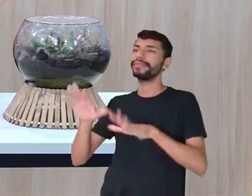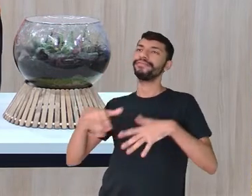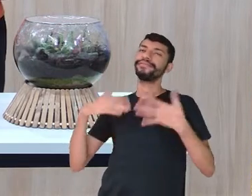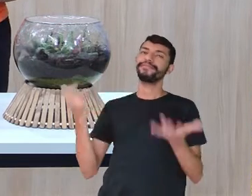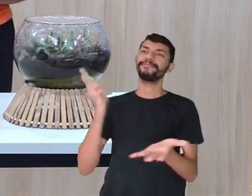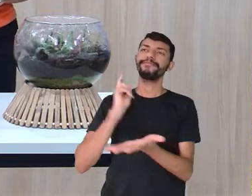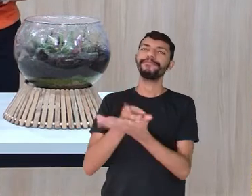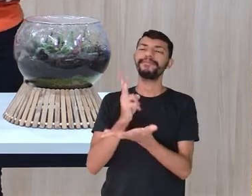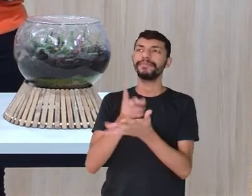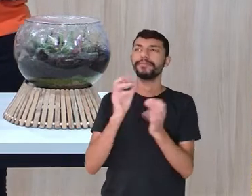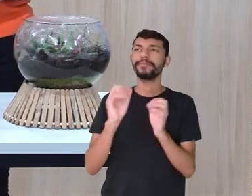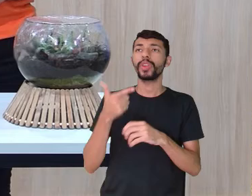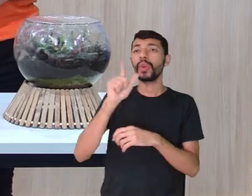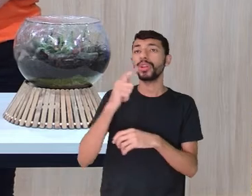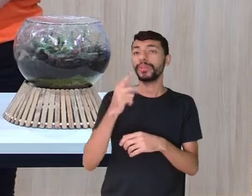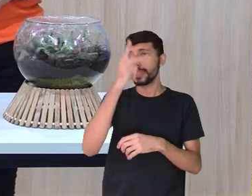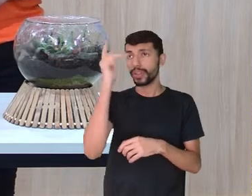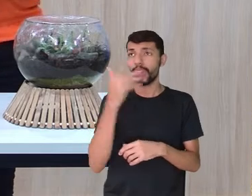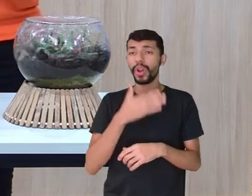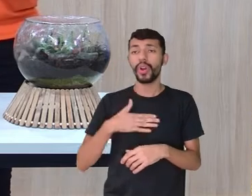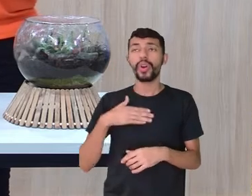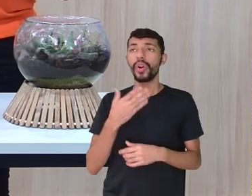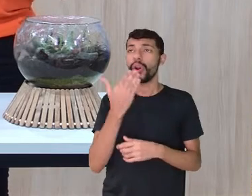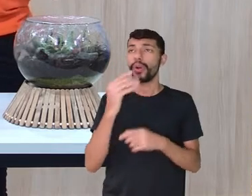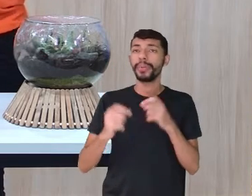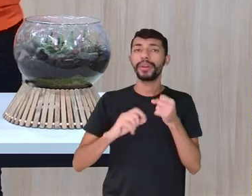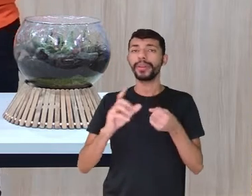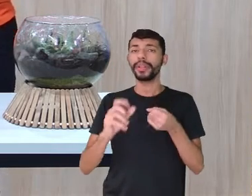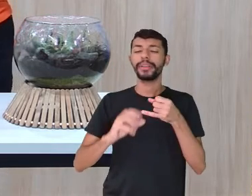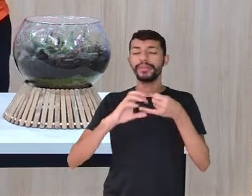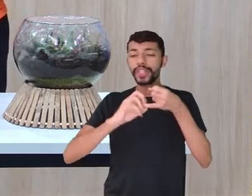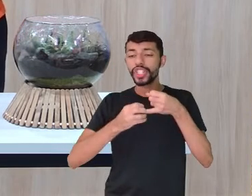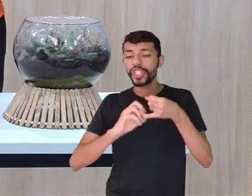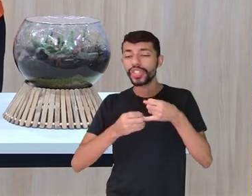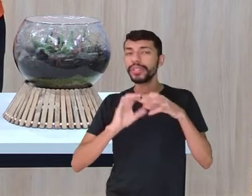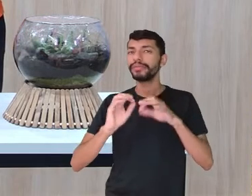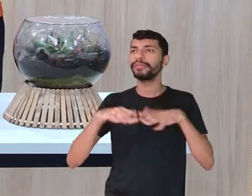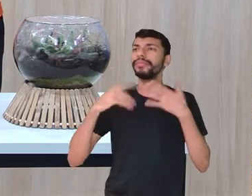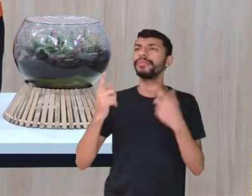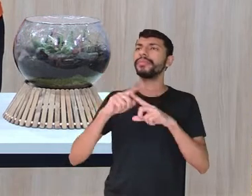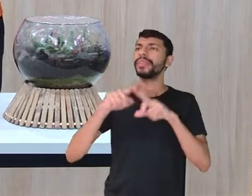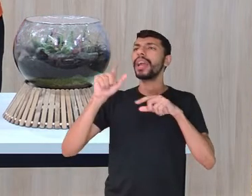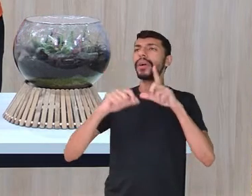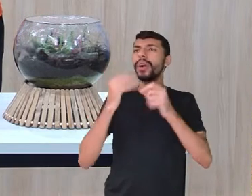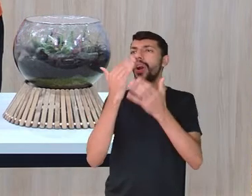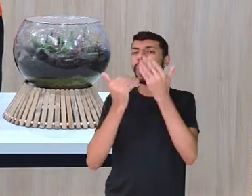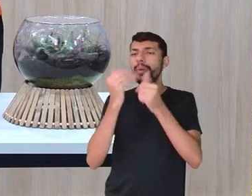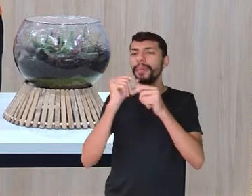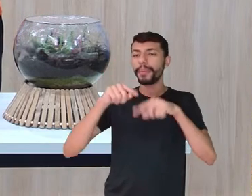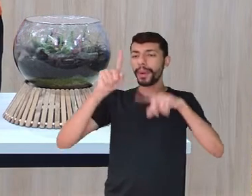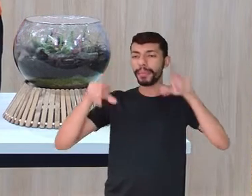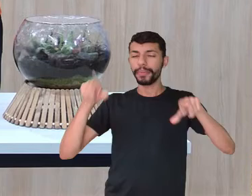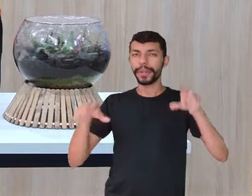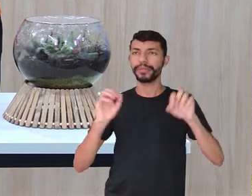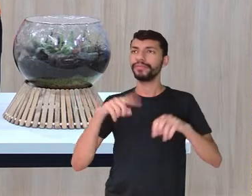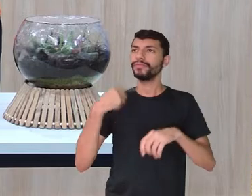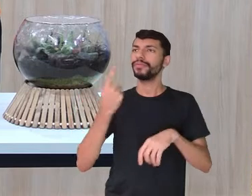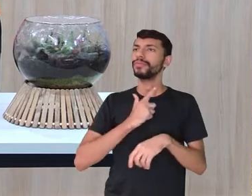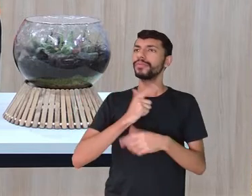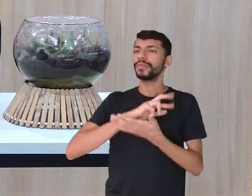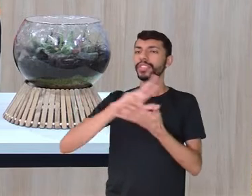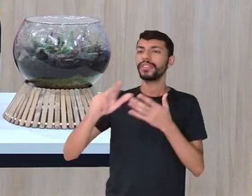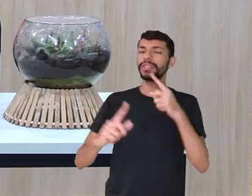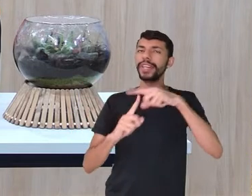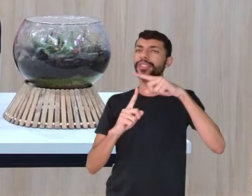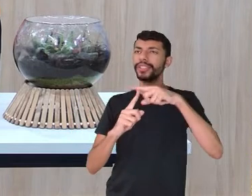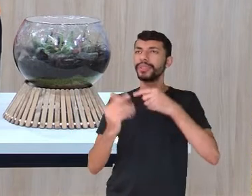assim vai. Outros gostam de comer mais feijão. Então, mas torna-se uma alimentação variável. Nós dispomos de vários tipos